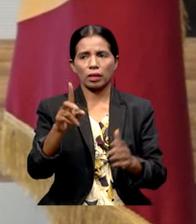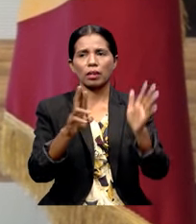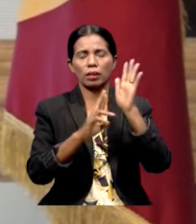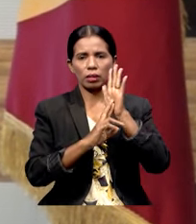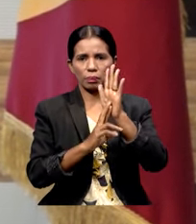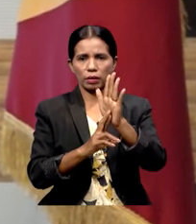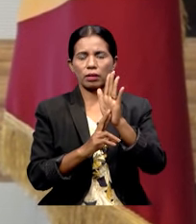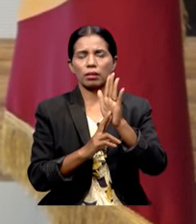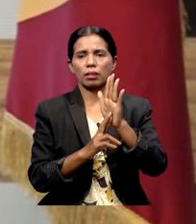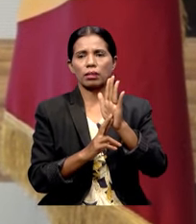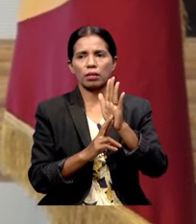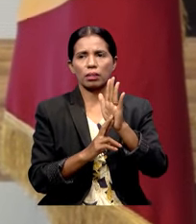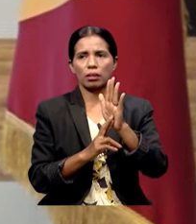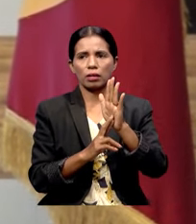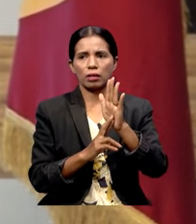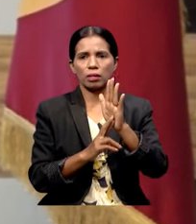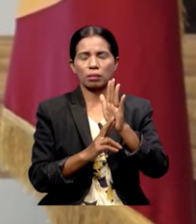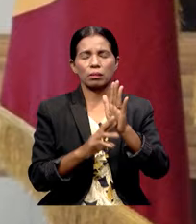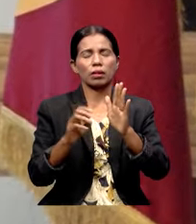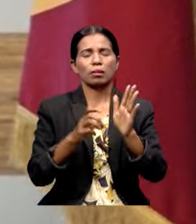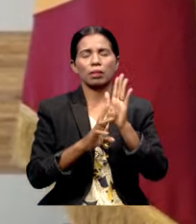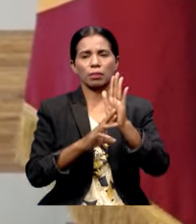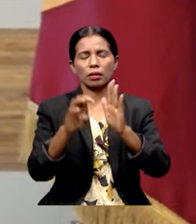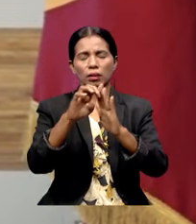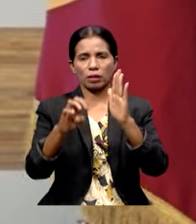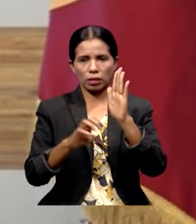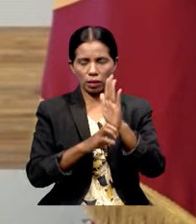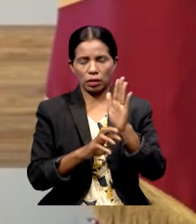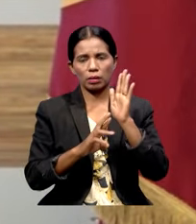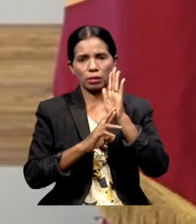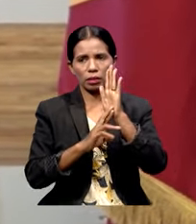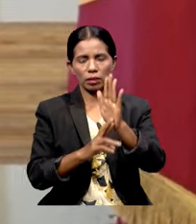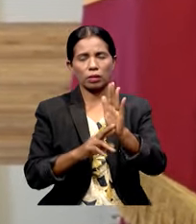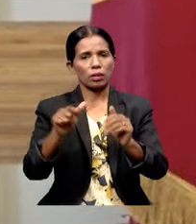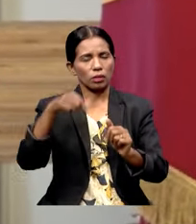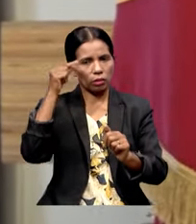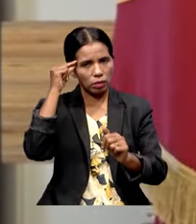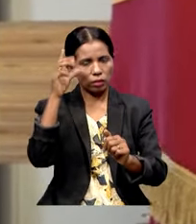representa o chefe de Estado, representa o Estado, representa o governo,